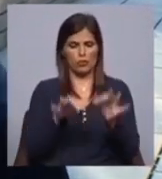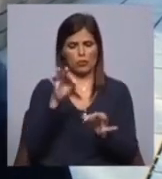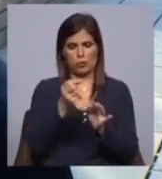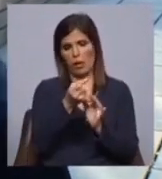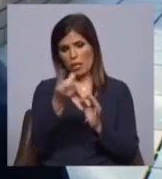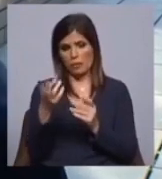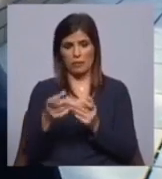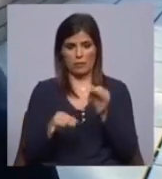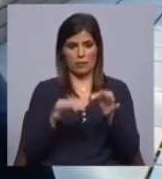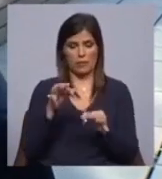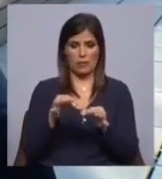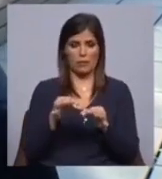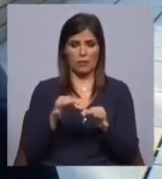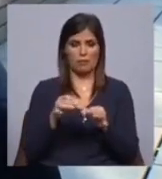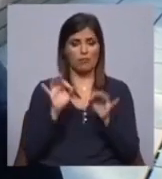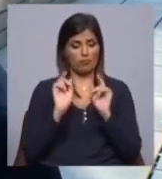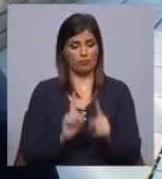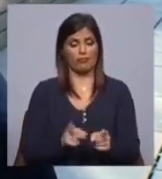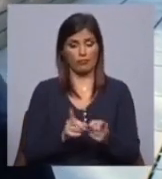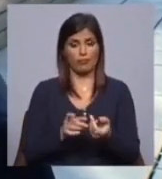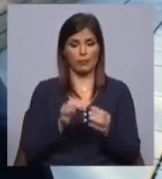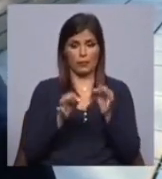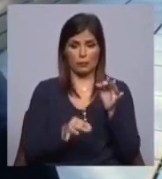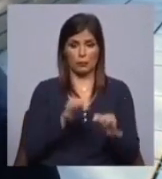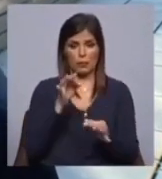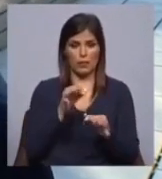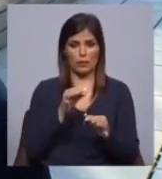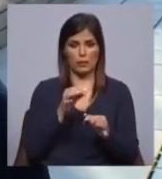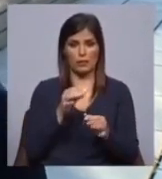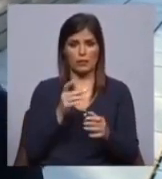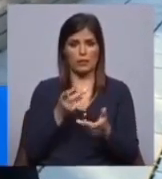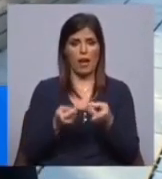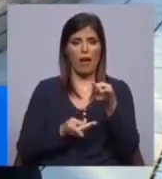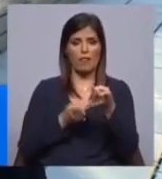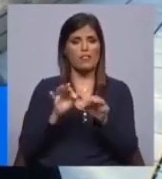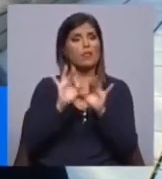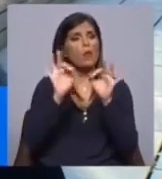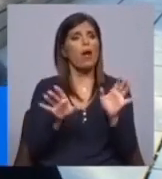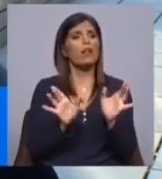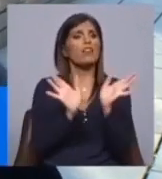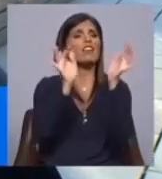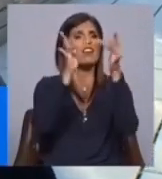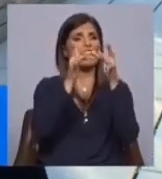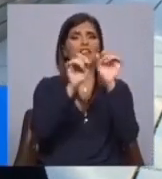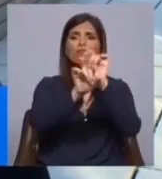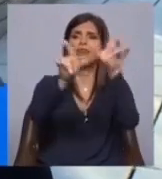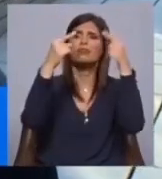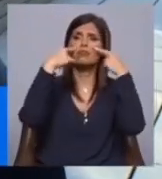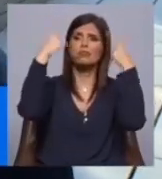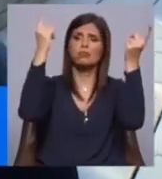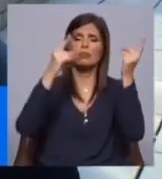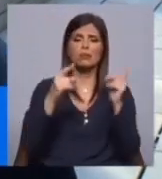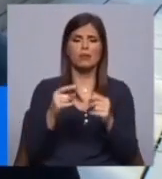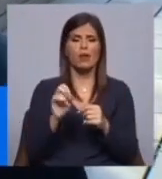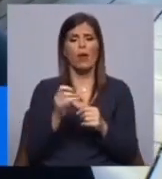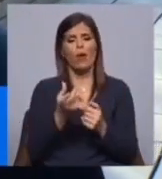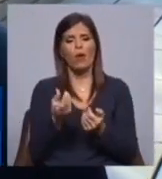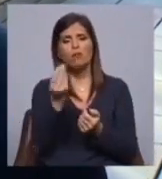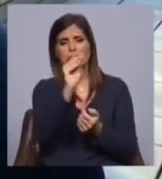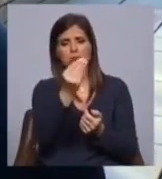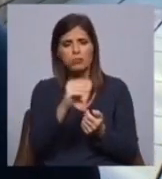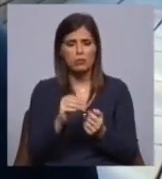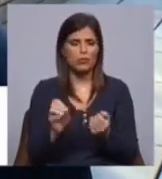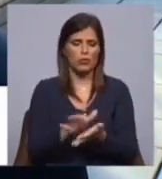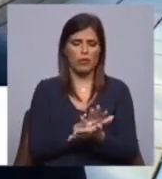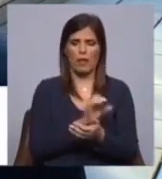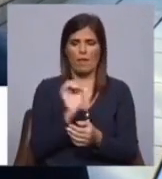tribunais é que sejam tribunais. Olha o atestado. Não julguem como se estivessem numa rede social. É pá, isto ser advogado deve ser muito